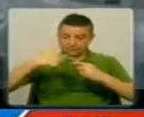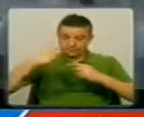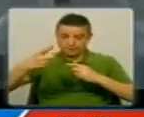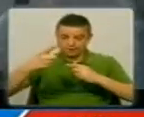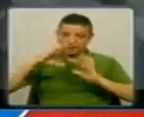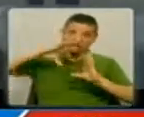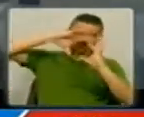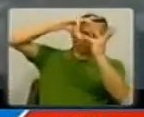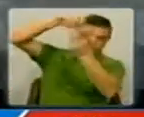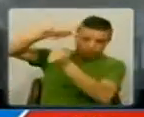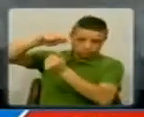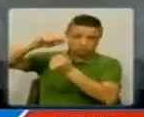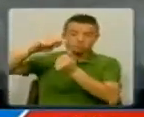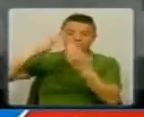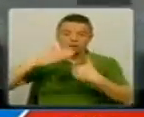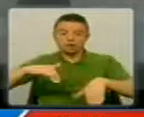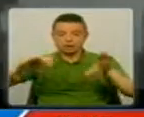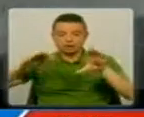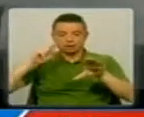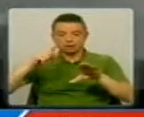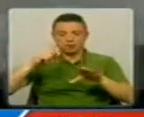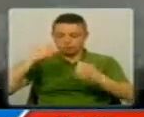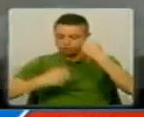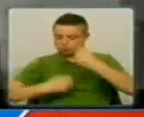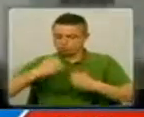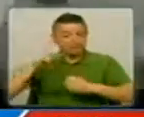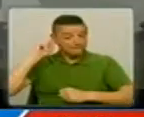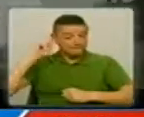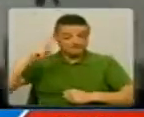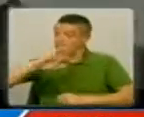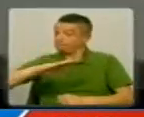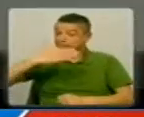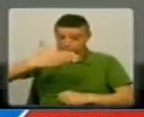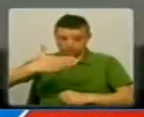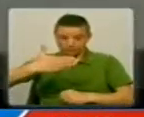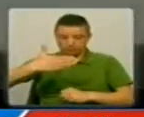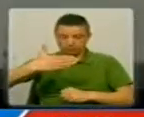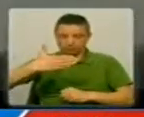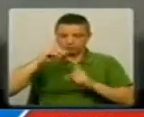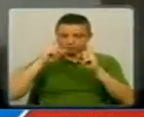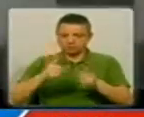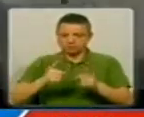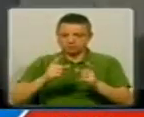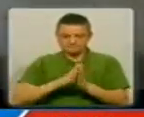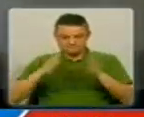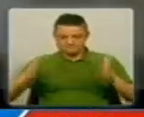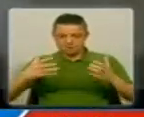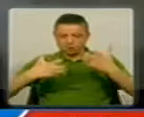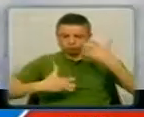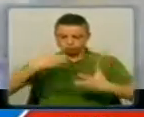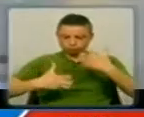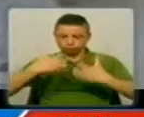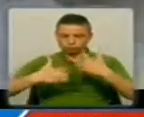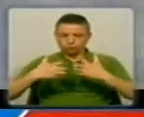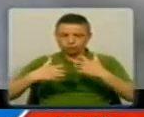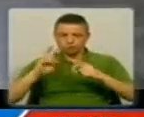Ora, os vai-vens espaciais têm aquilo que nós chamamos o motor principal, que é aquele enorme motor que nós vemos,